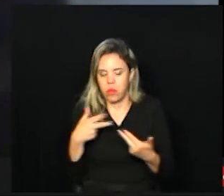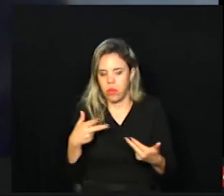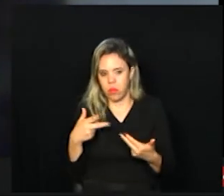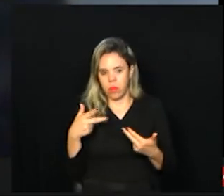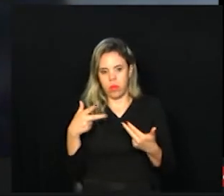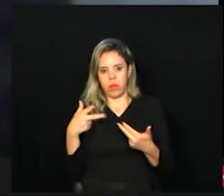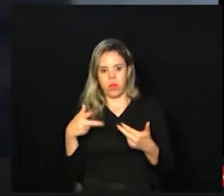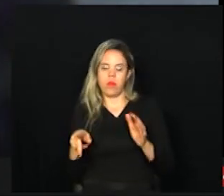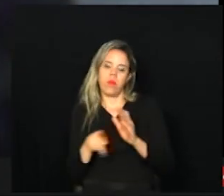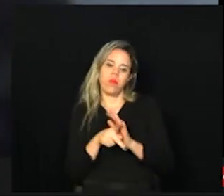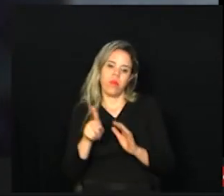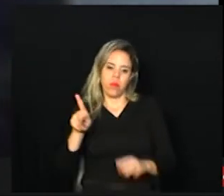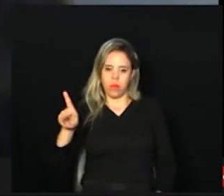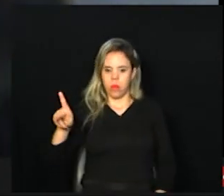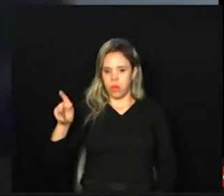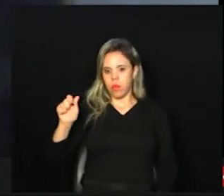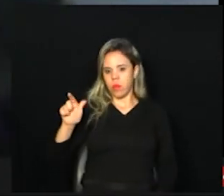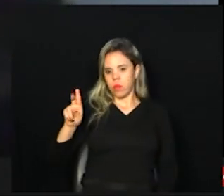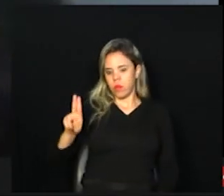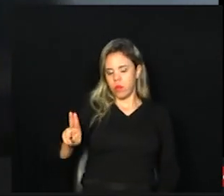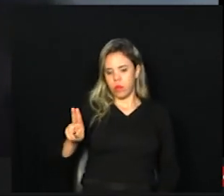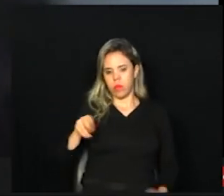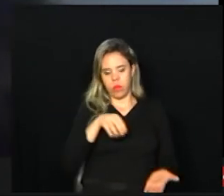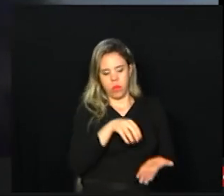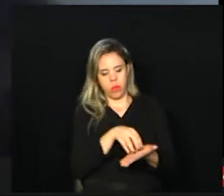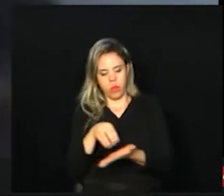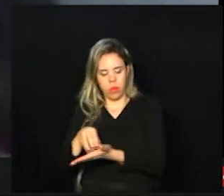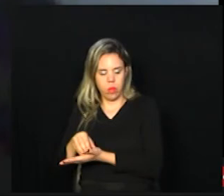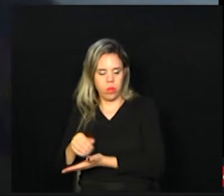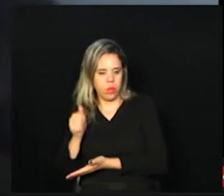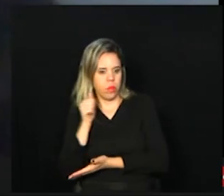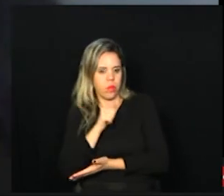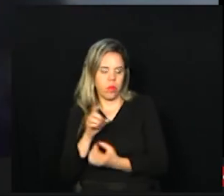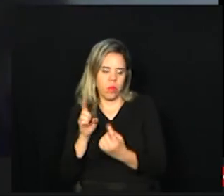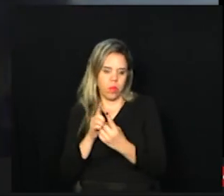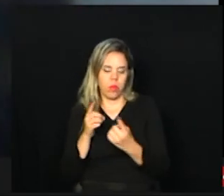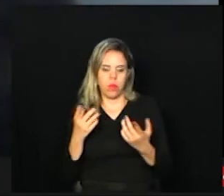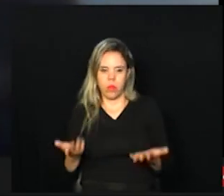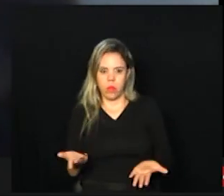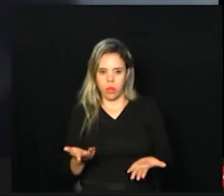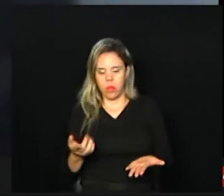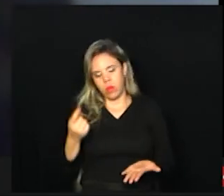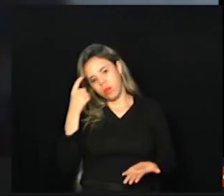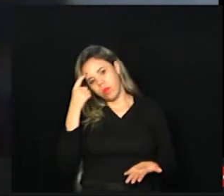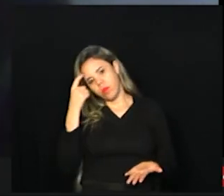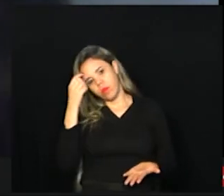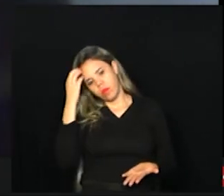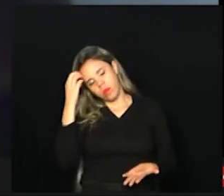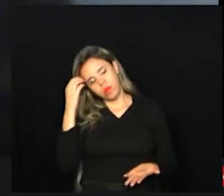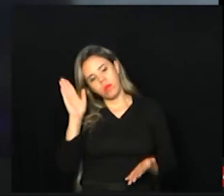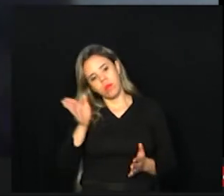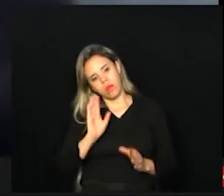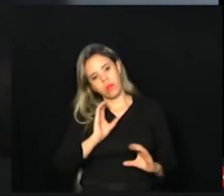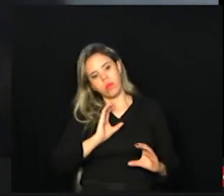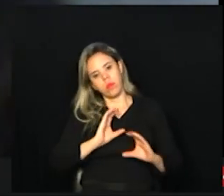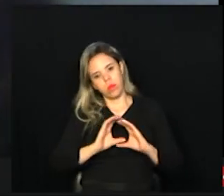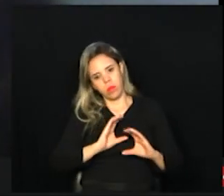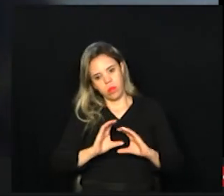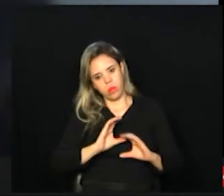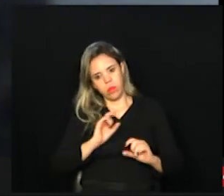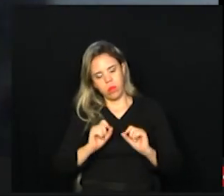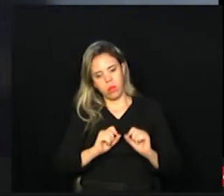o próprio PAGU e a rede de mulheres de atendimento, nós estamos pensando e já articulando